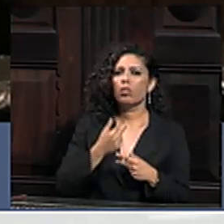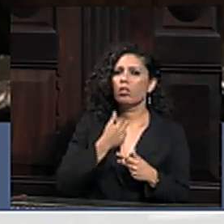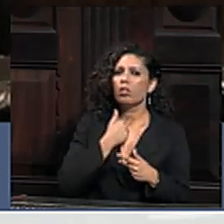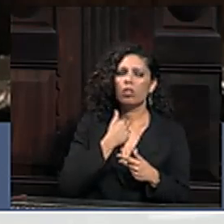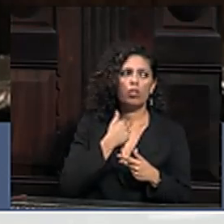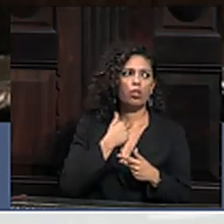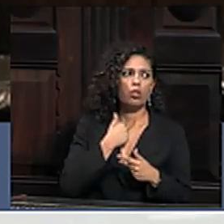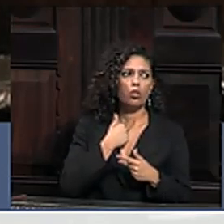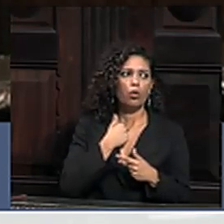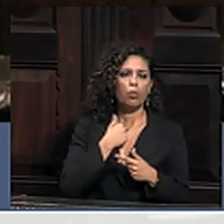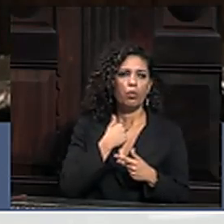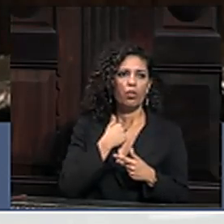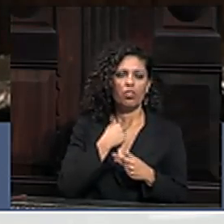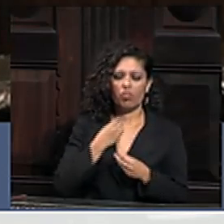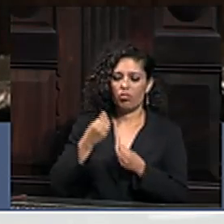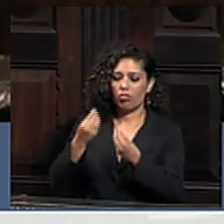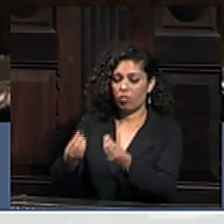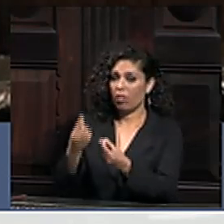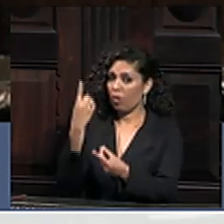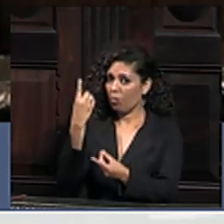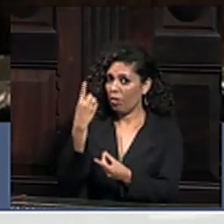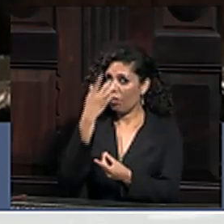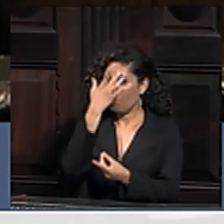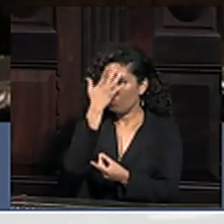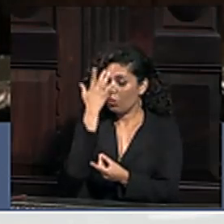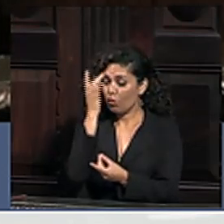atribuir a um único juiz